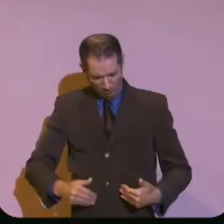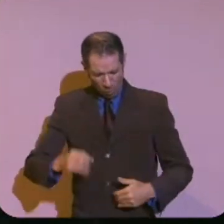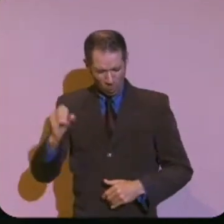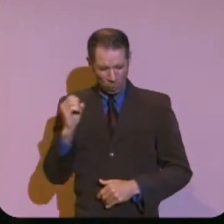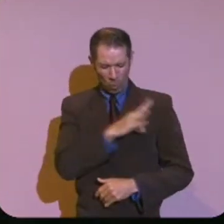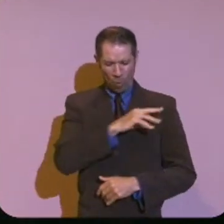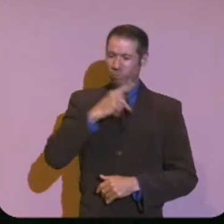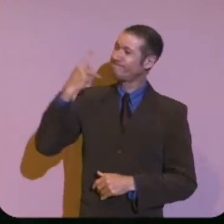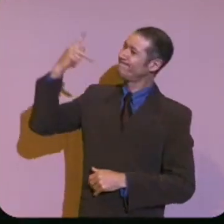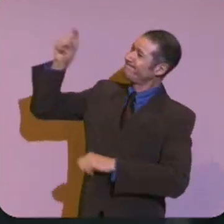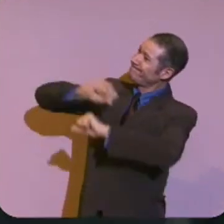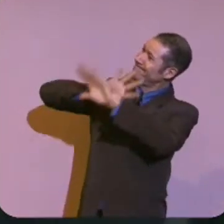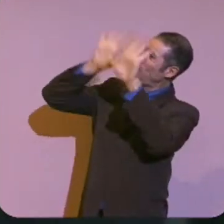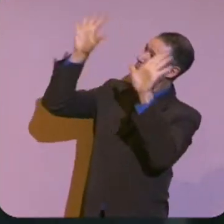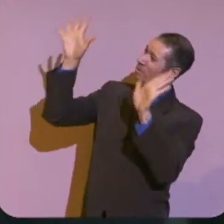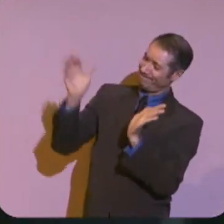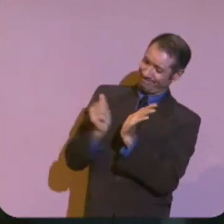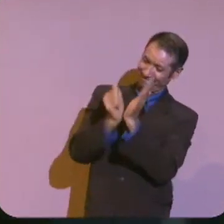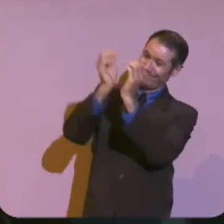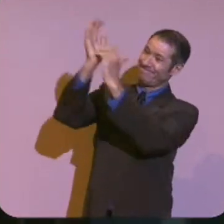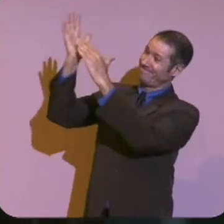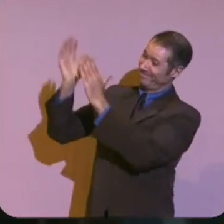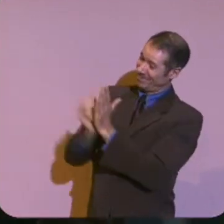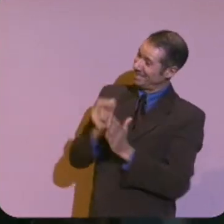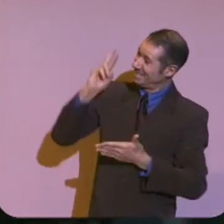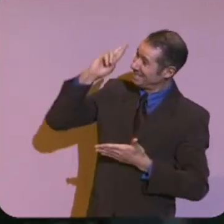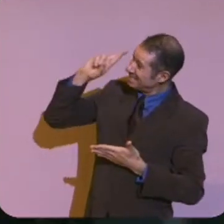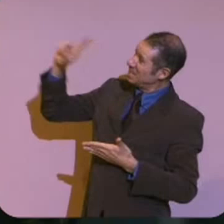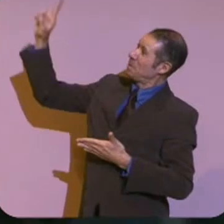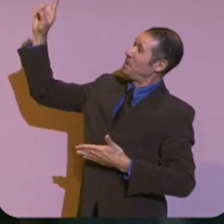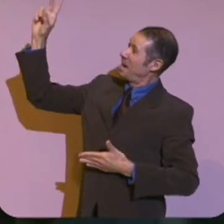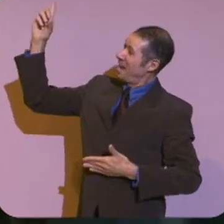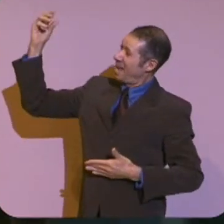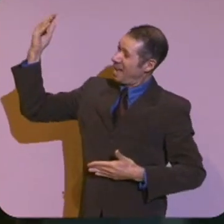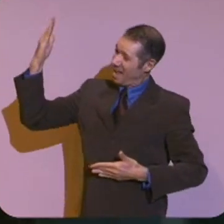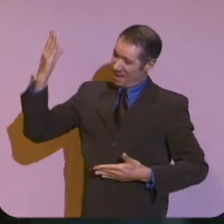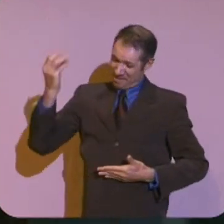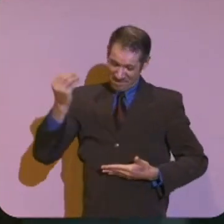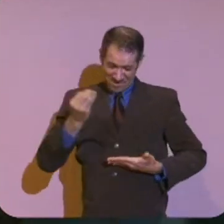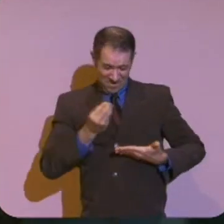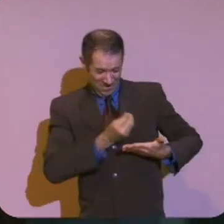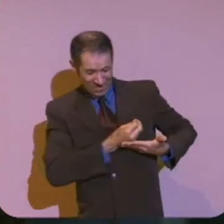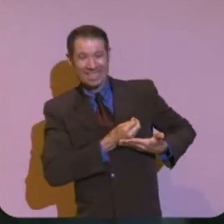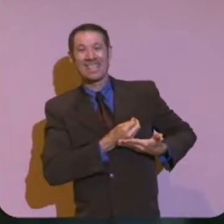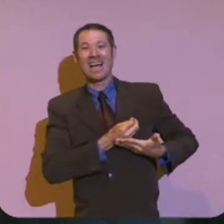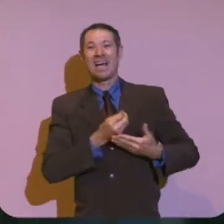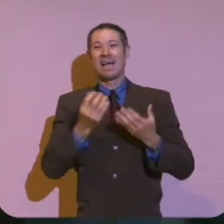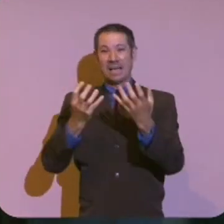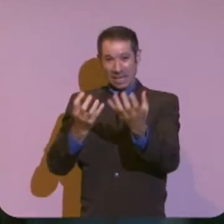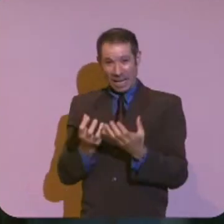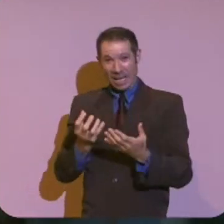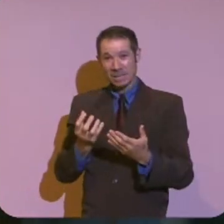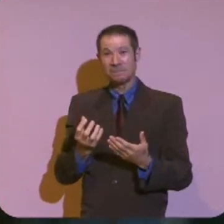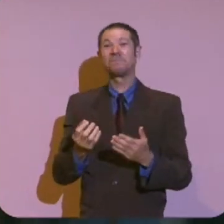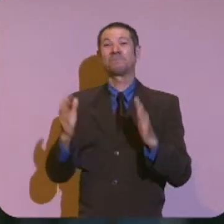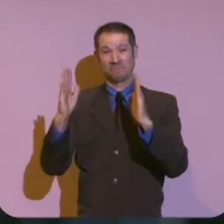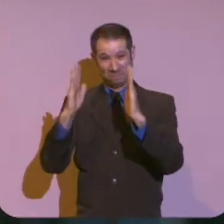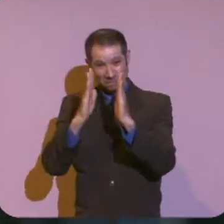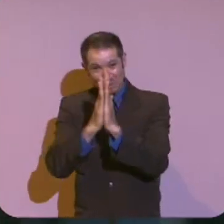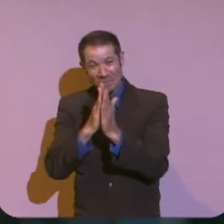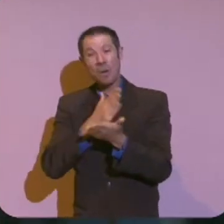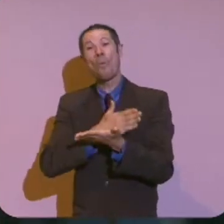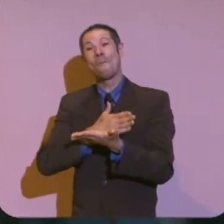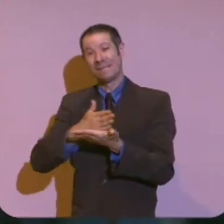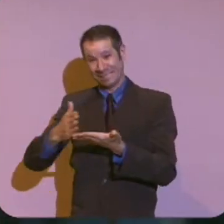glória, e que o louvor do Senhor esteja na minha vida. Você quer fazer essa oração? Então curva a sua fronte aí onde você